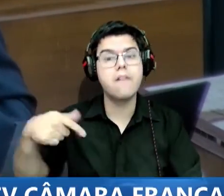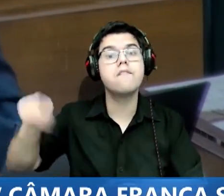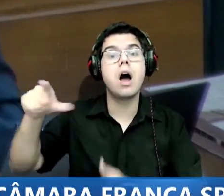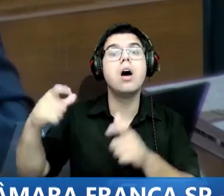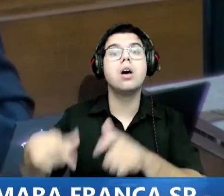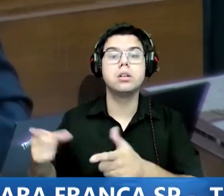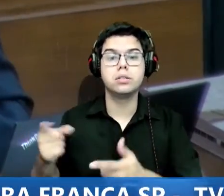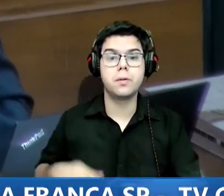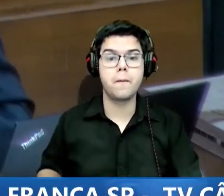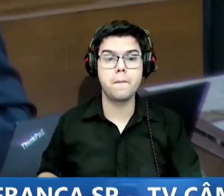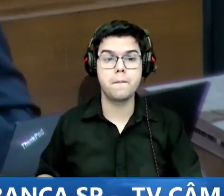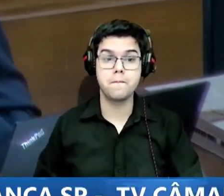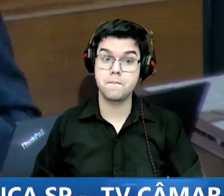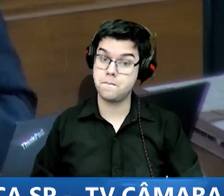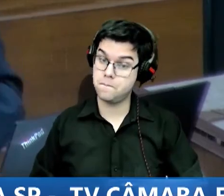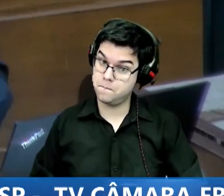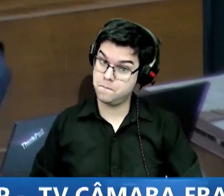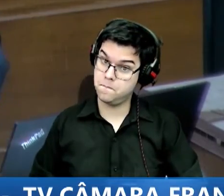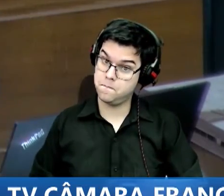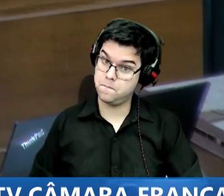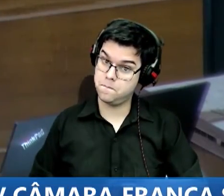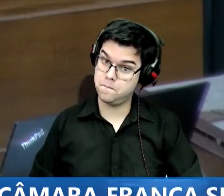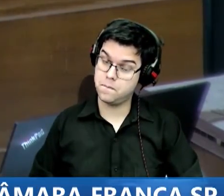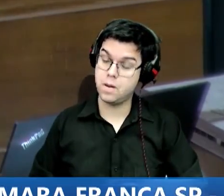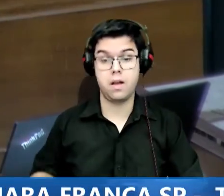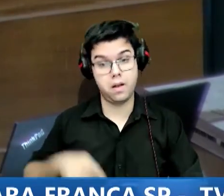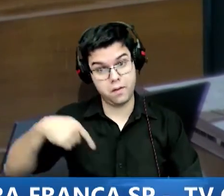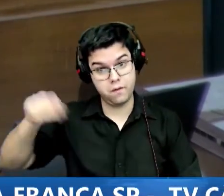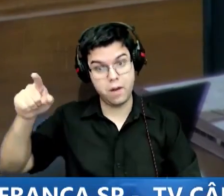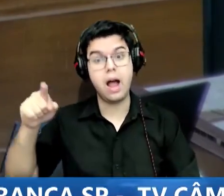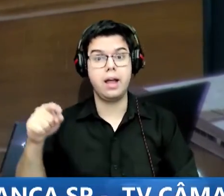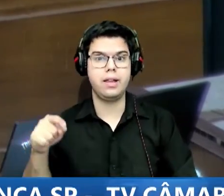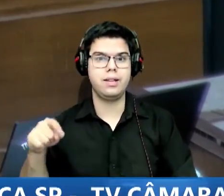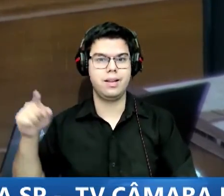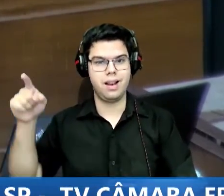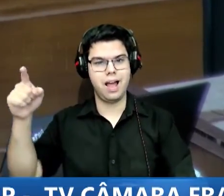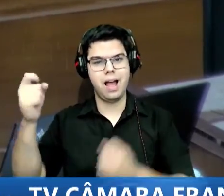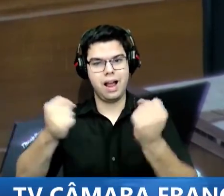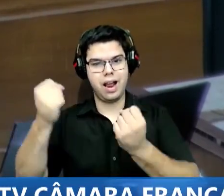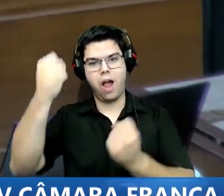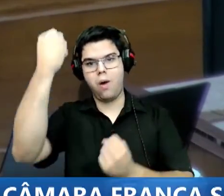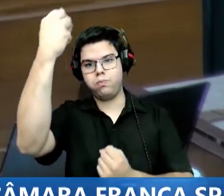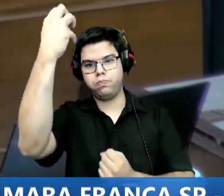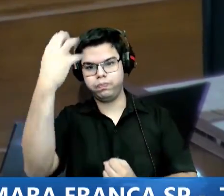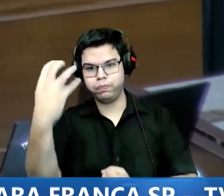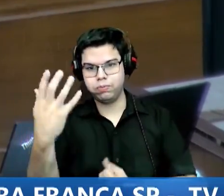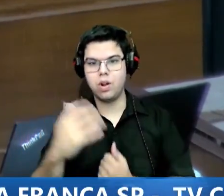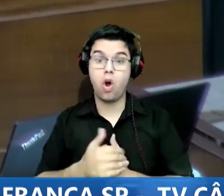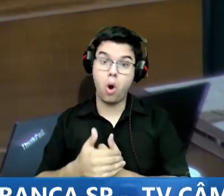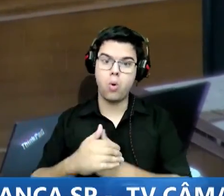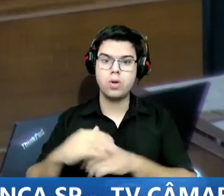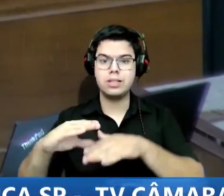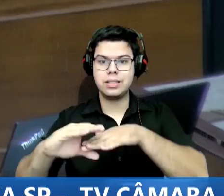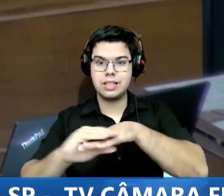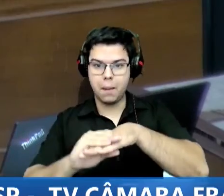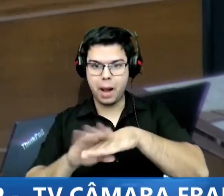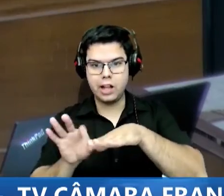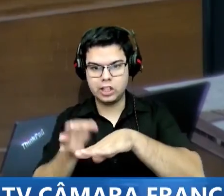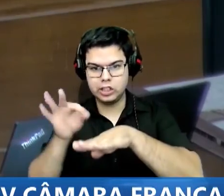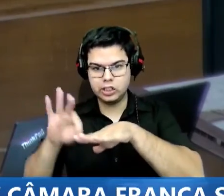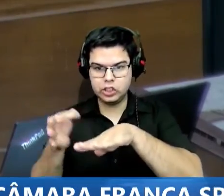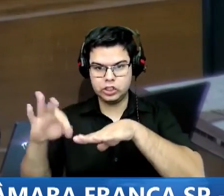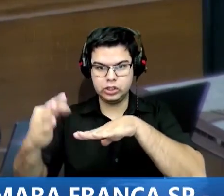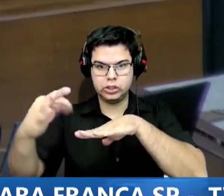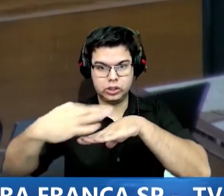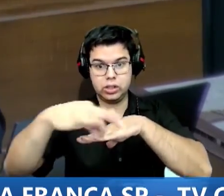Ah, com certeza para o semáforo, com certeza vai costurar sapato dentro de casa, que esse foi o trabalho